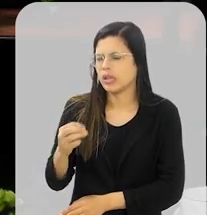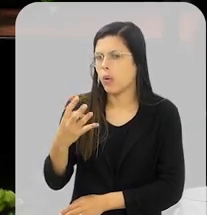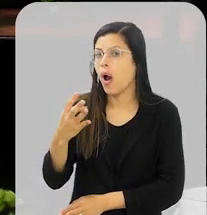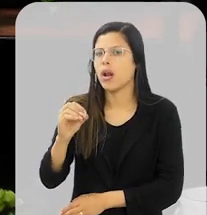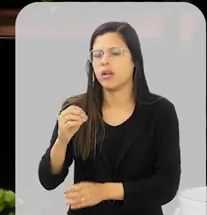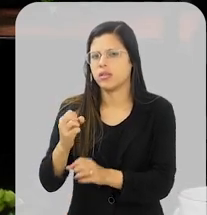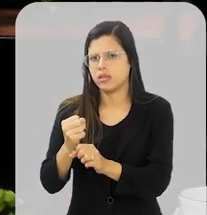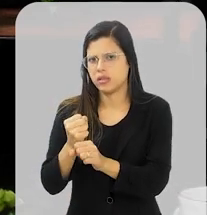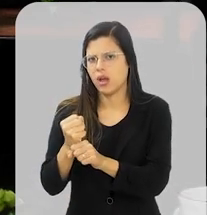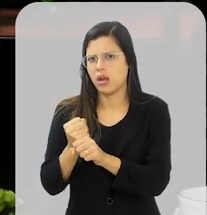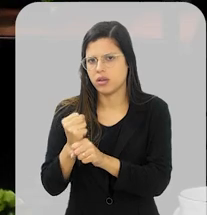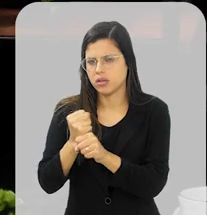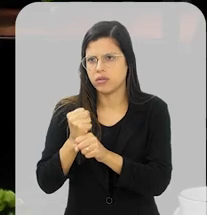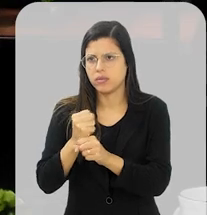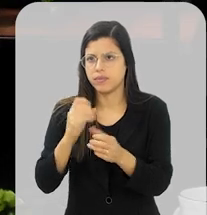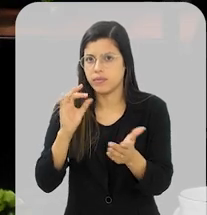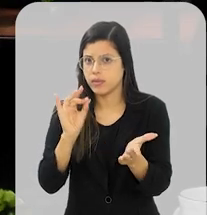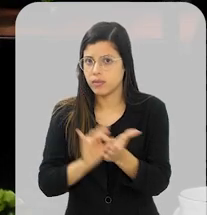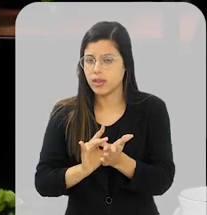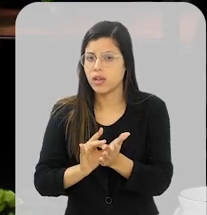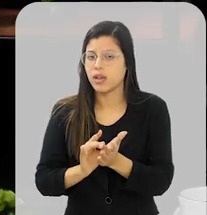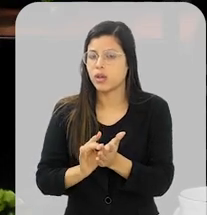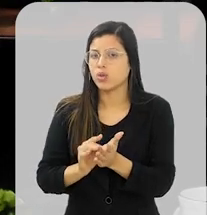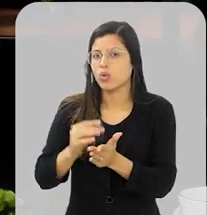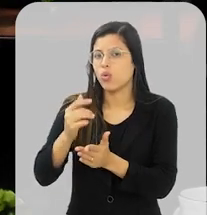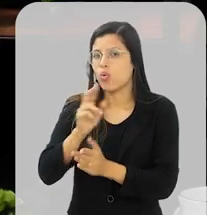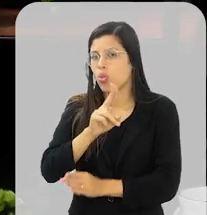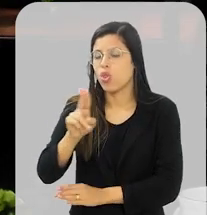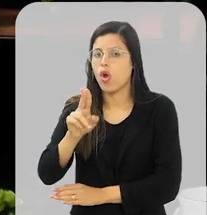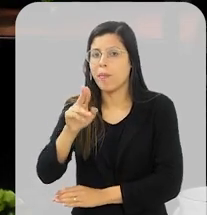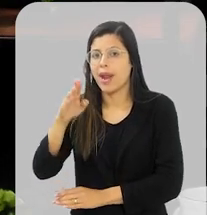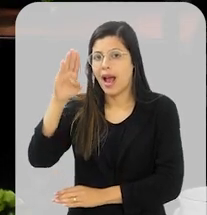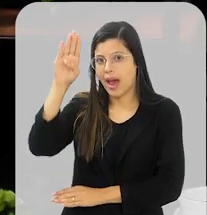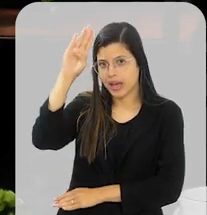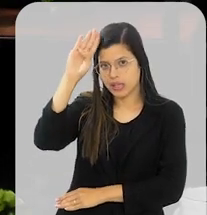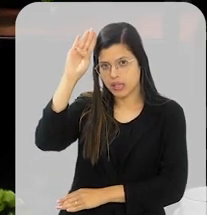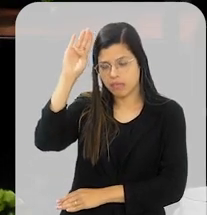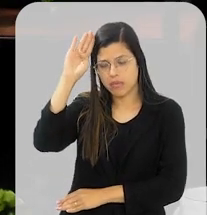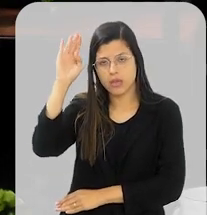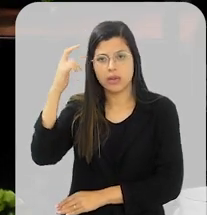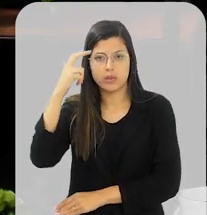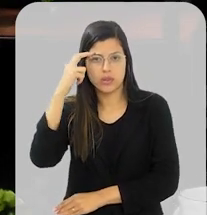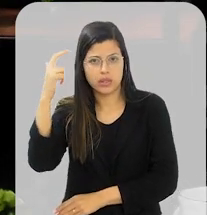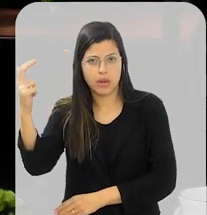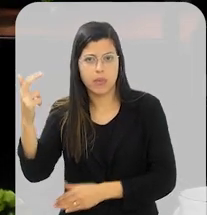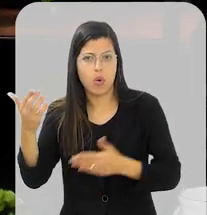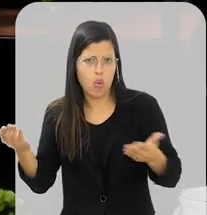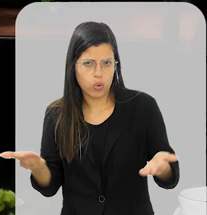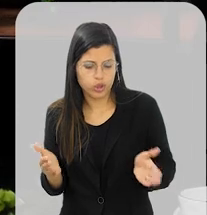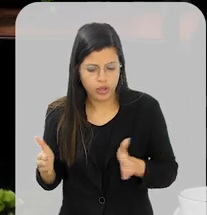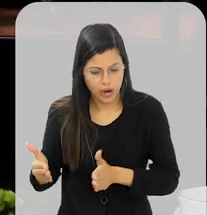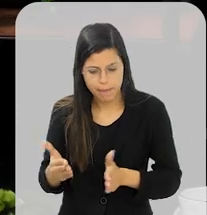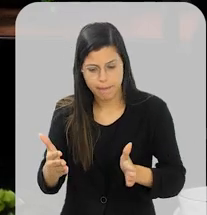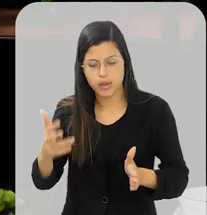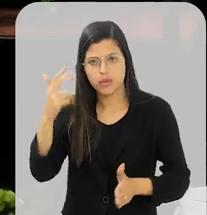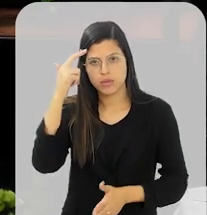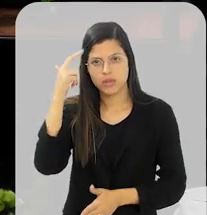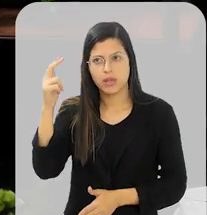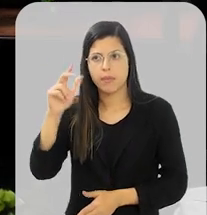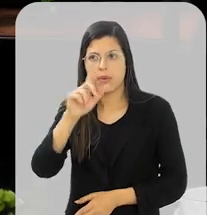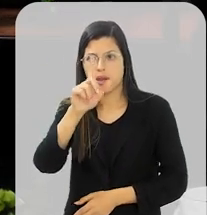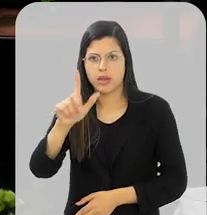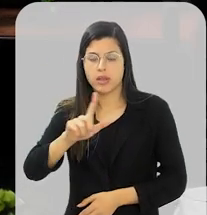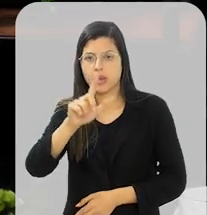verdade. Na verdade, o primeiro nome era Academia do Saber, né? Hoje é Caminhos do